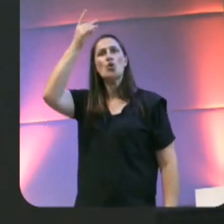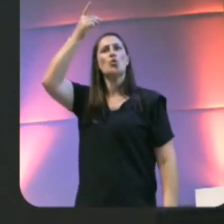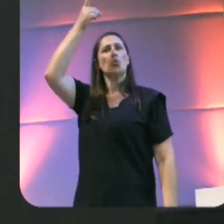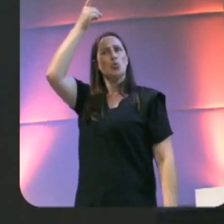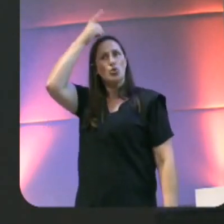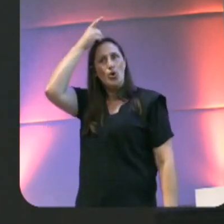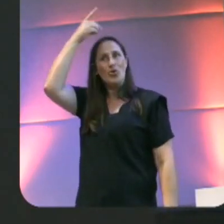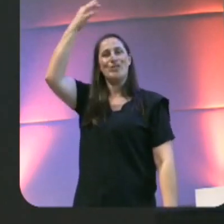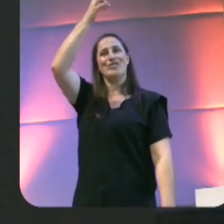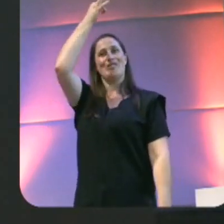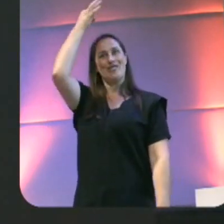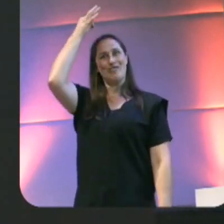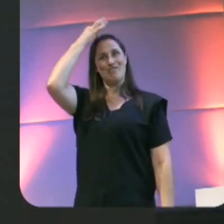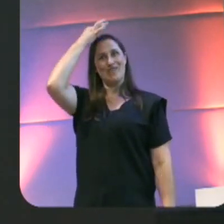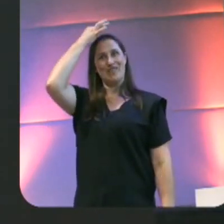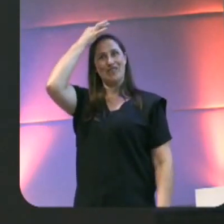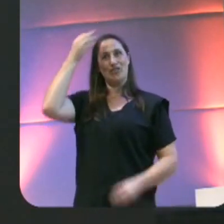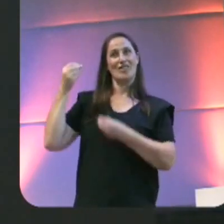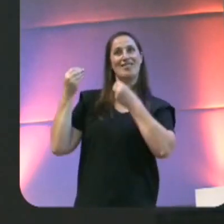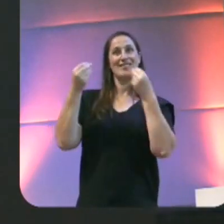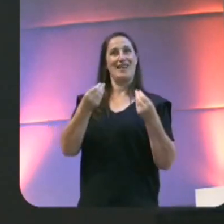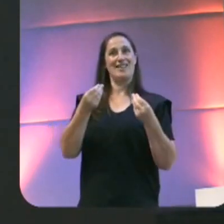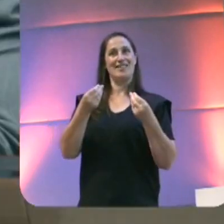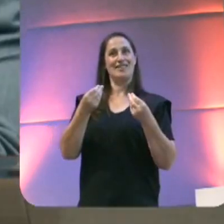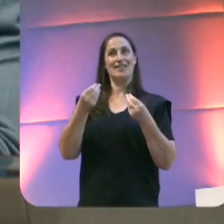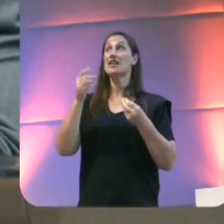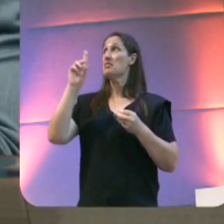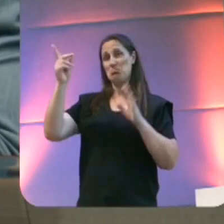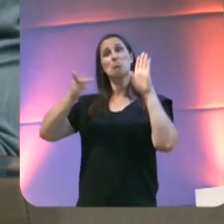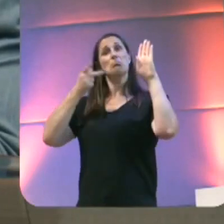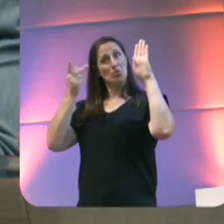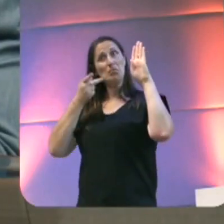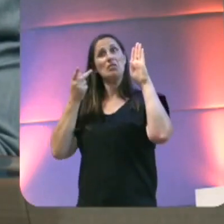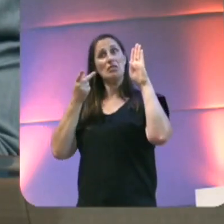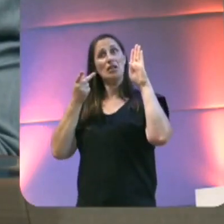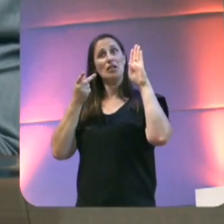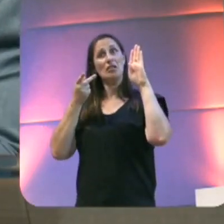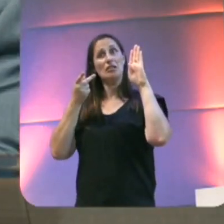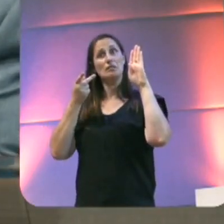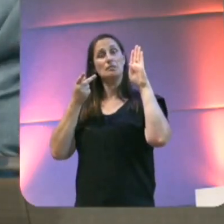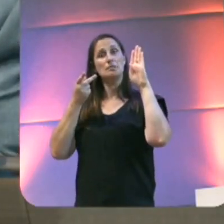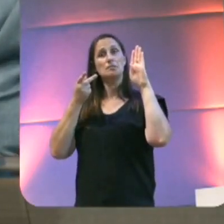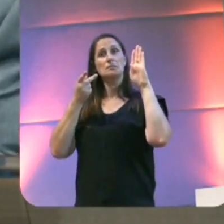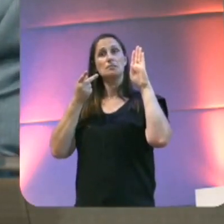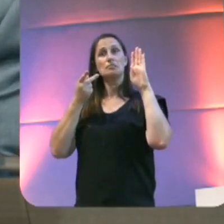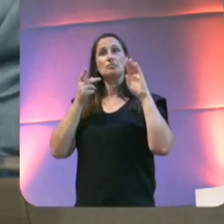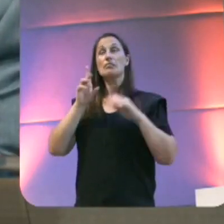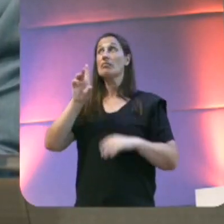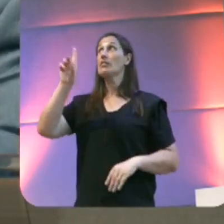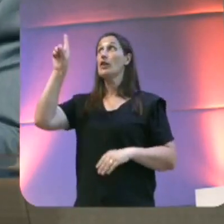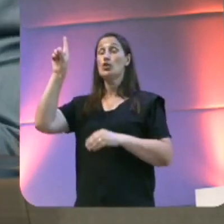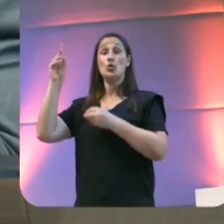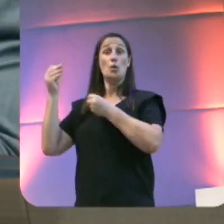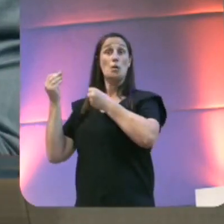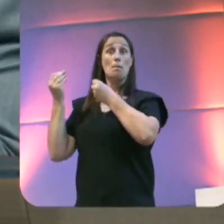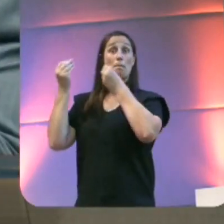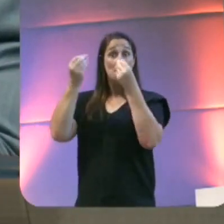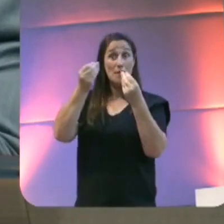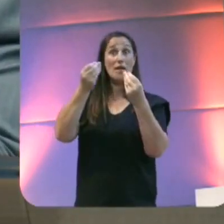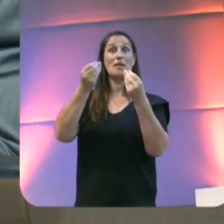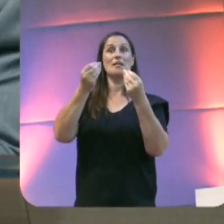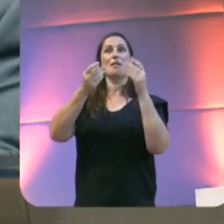Espírito Santo, se Ele nos prometeu que não nos daria o Espírito Santo sob medida, ou